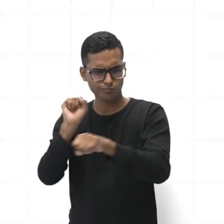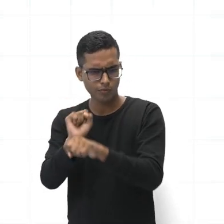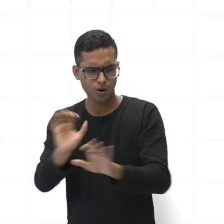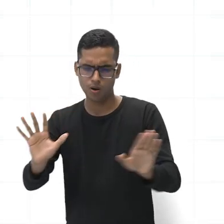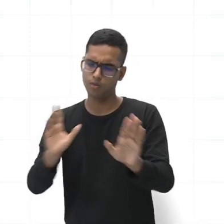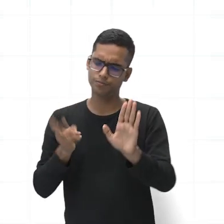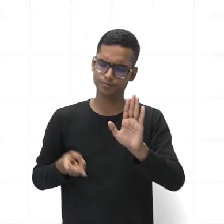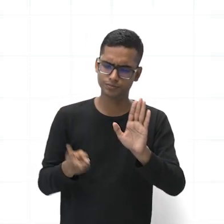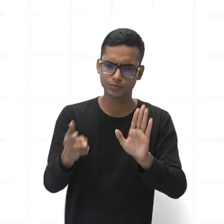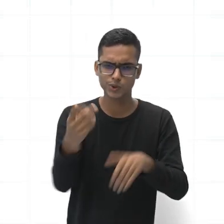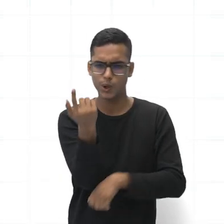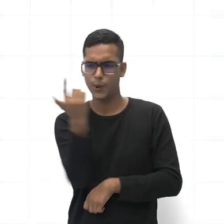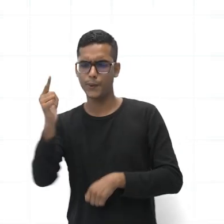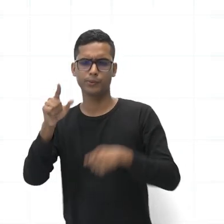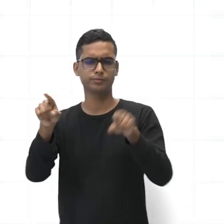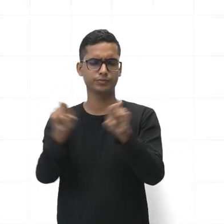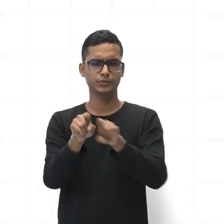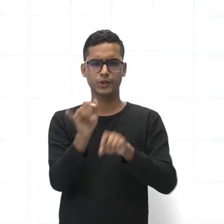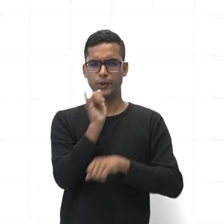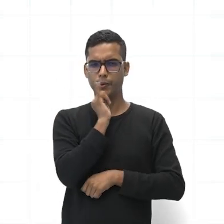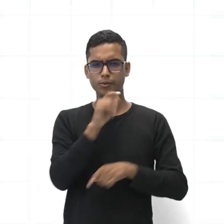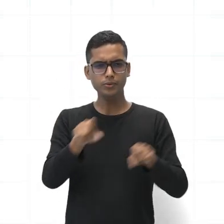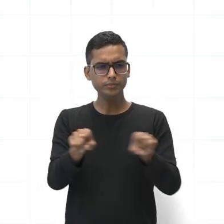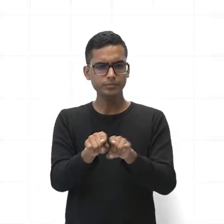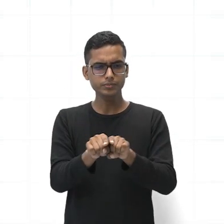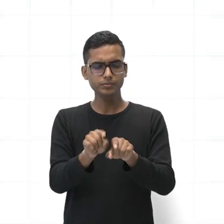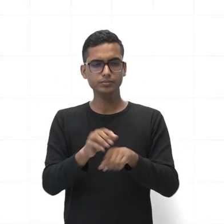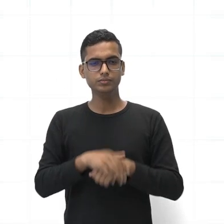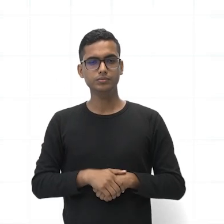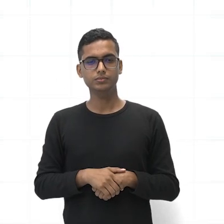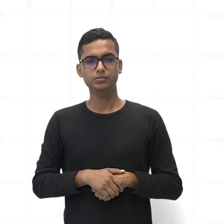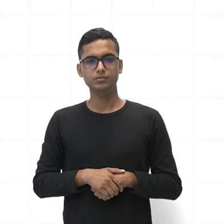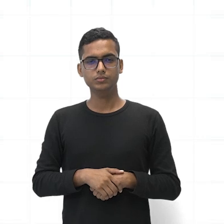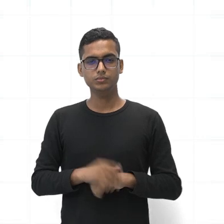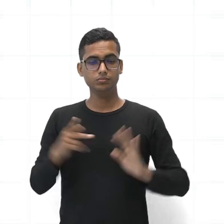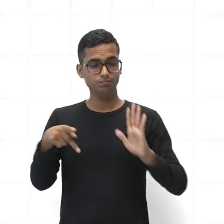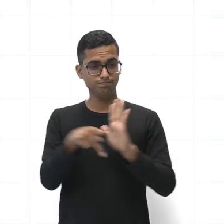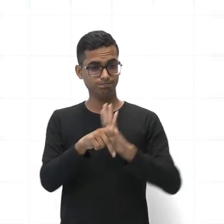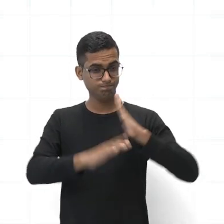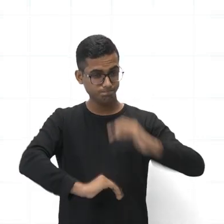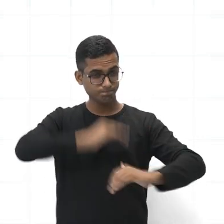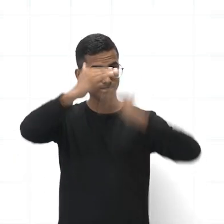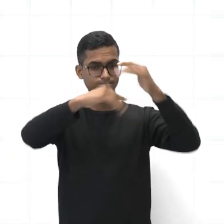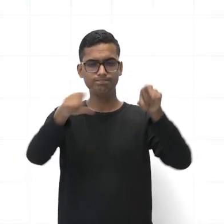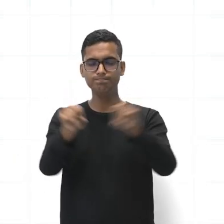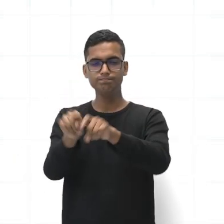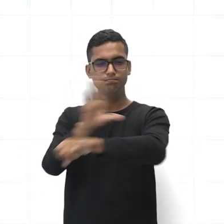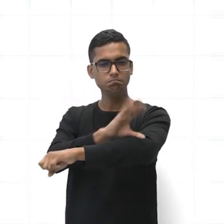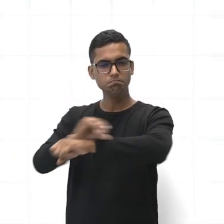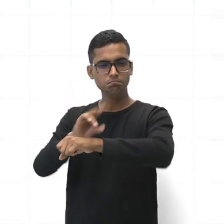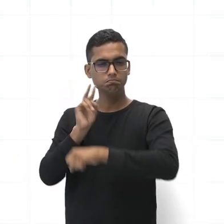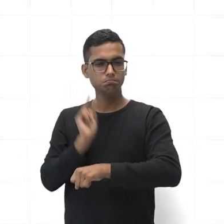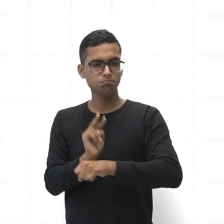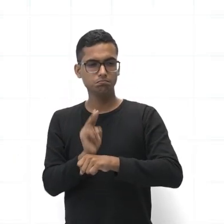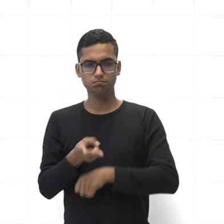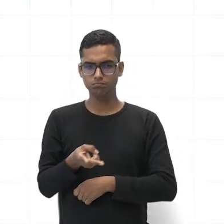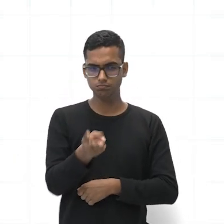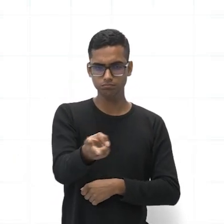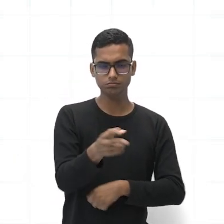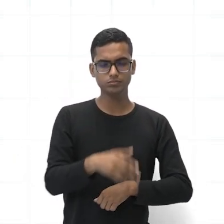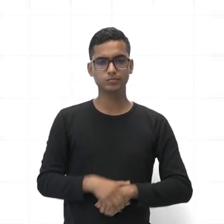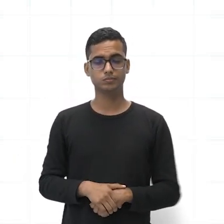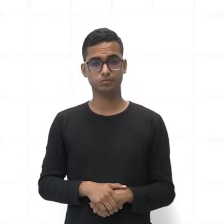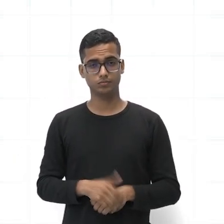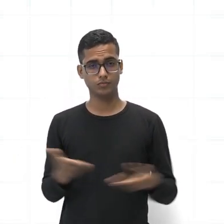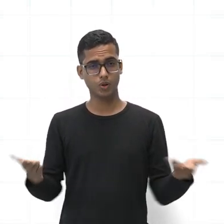um outro para falar dessa relação. Ele se chama desenvolvimento e manutenção muscular. Aí eu